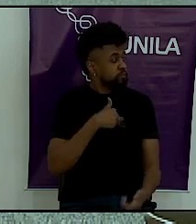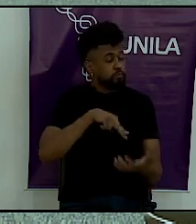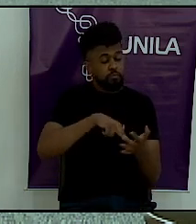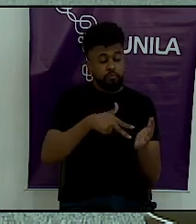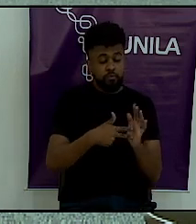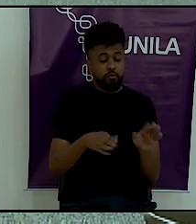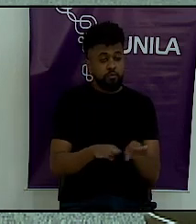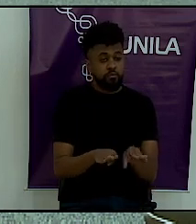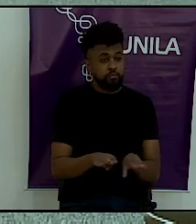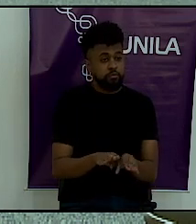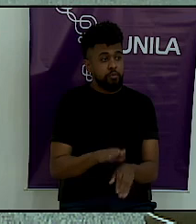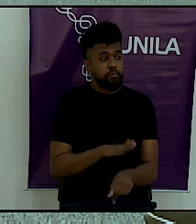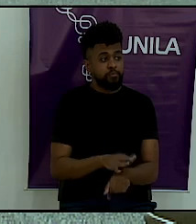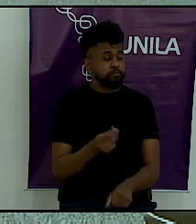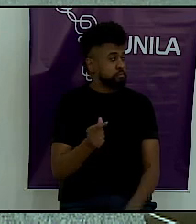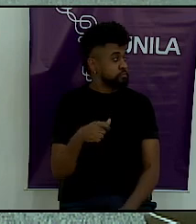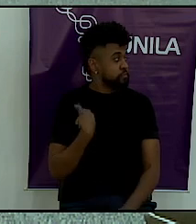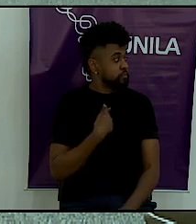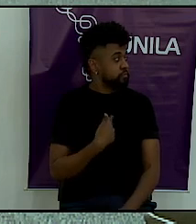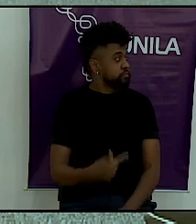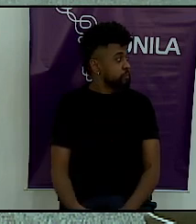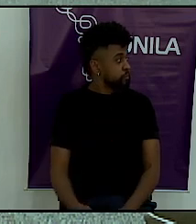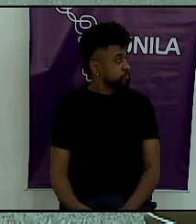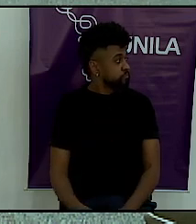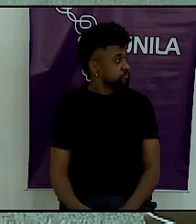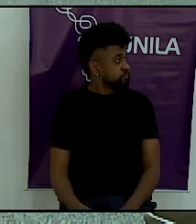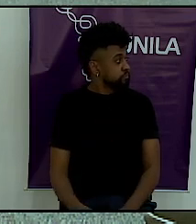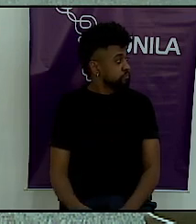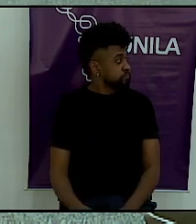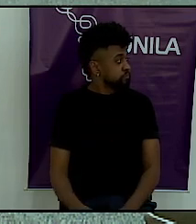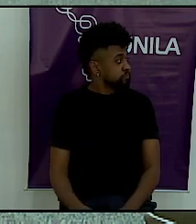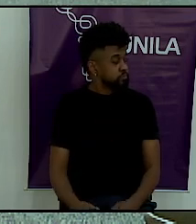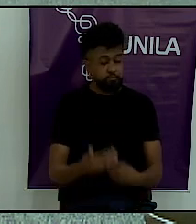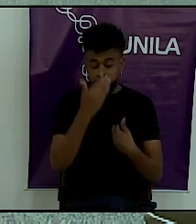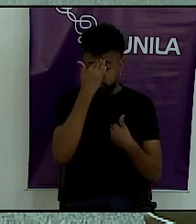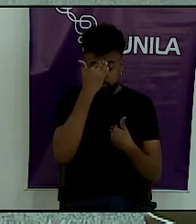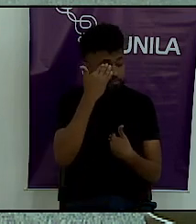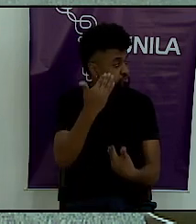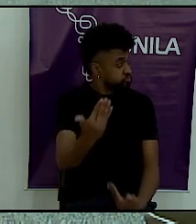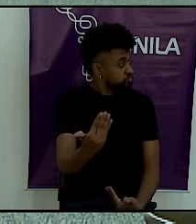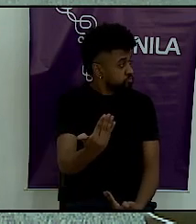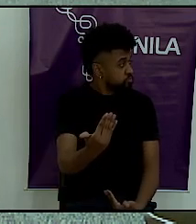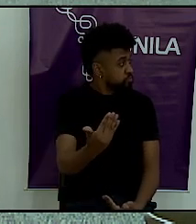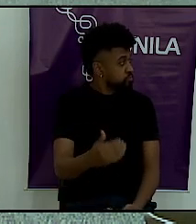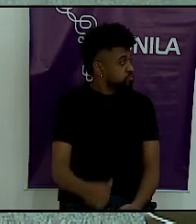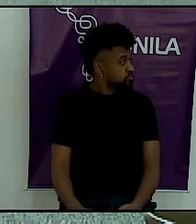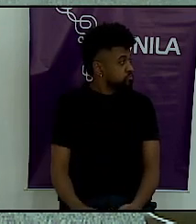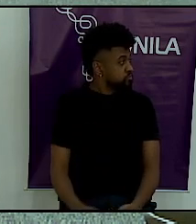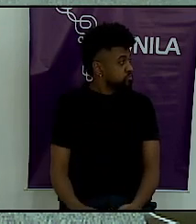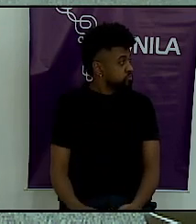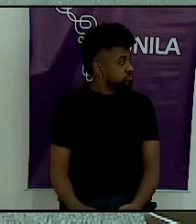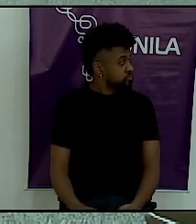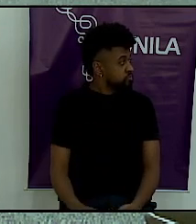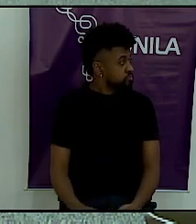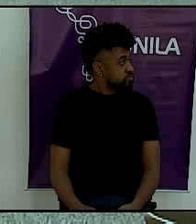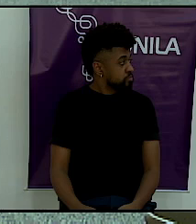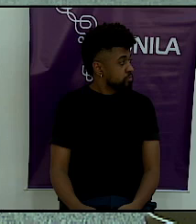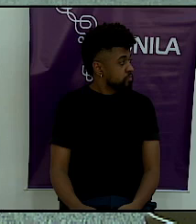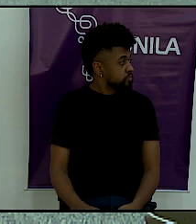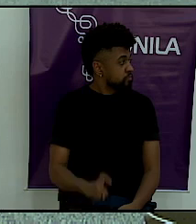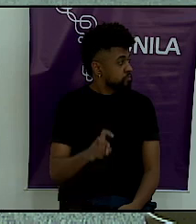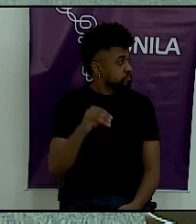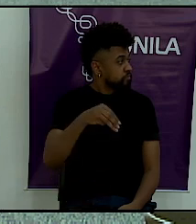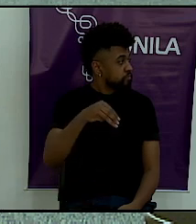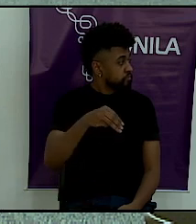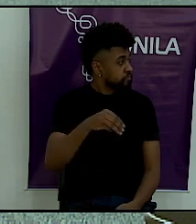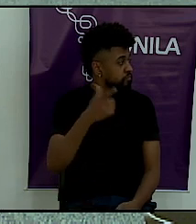quem sabe trazer mais recursos para a gente, né? Bom, pessoal, agradeço a voluntária. Vocês viram que em 5 minutos